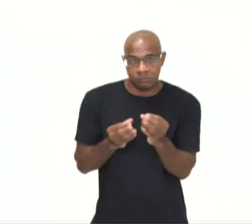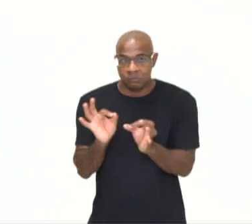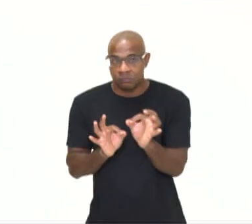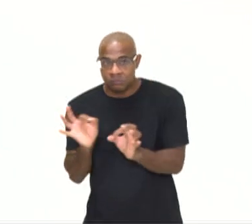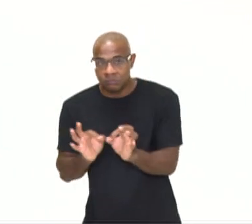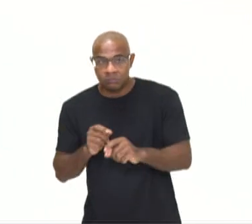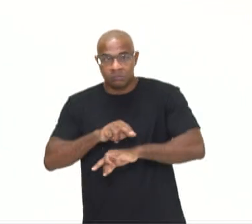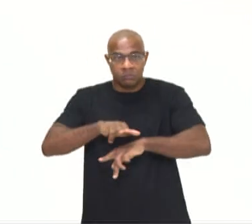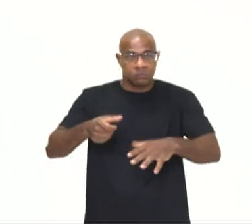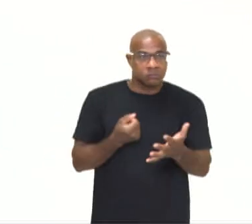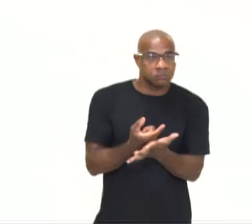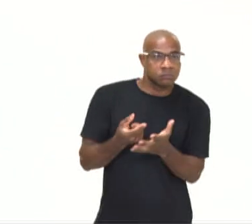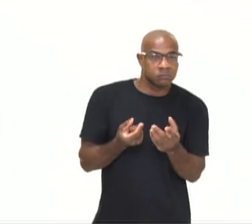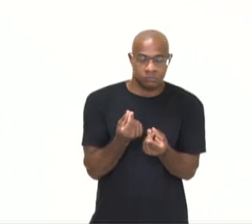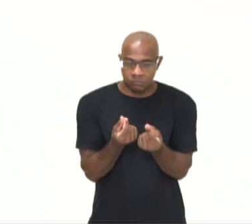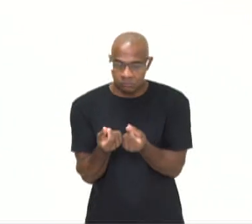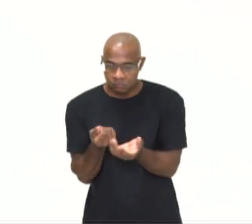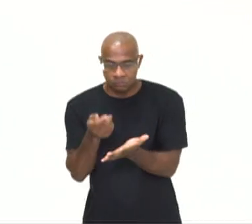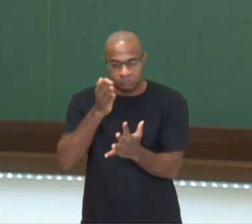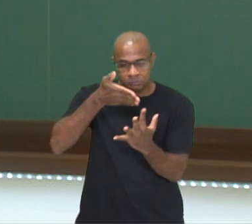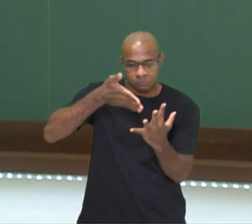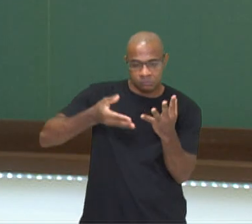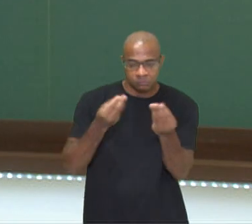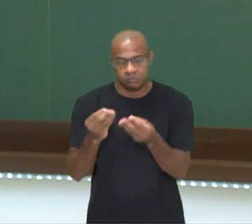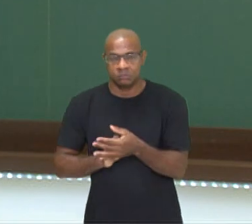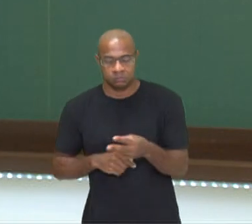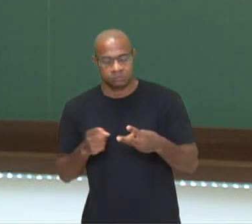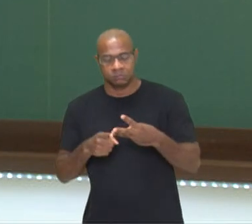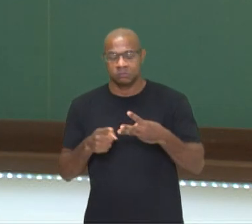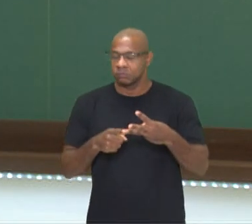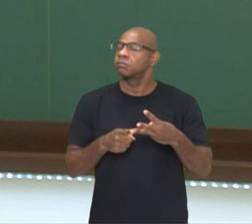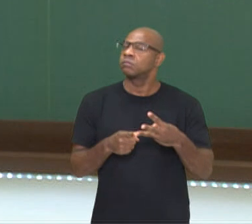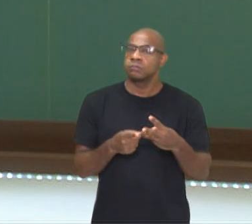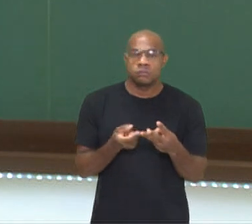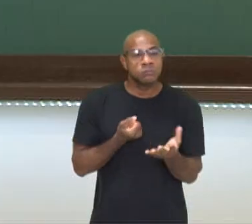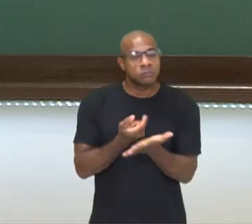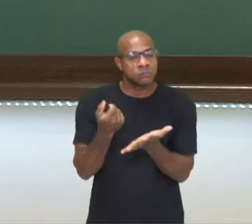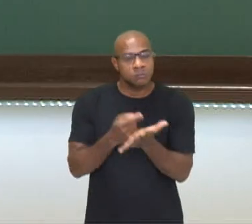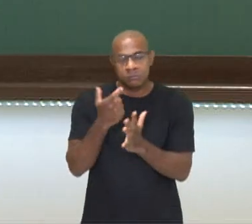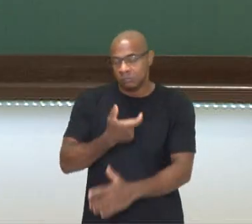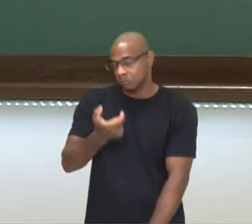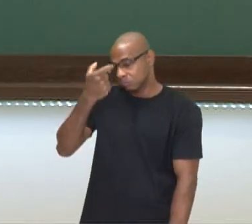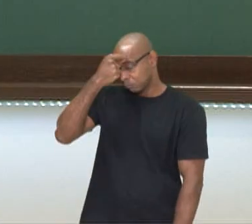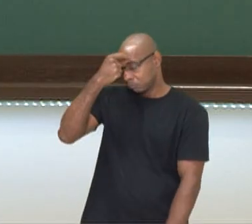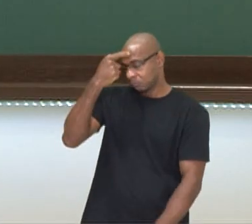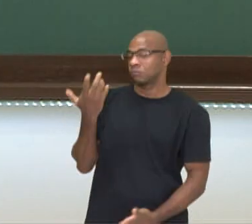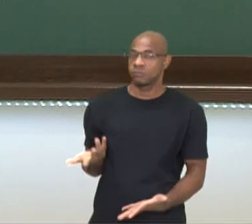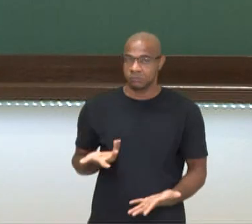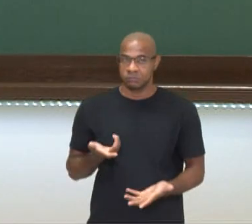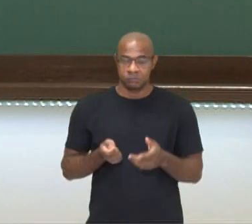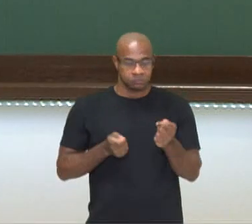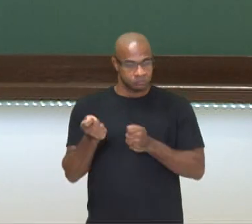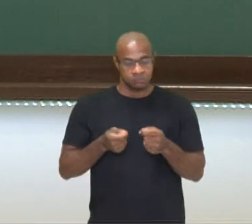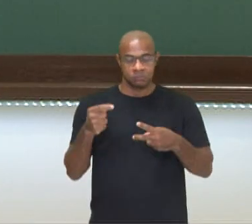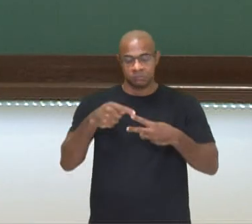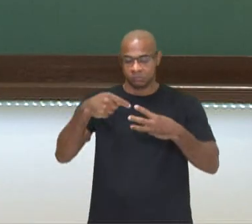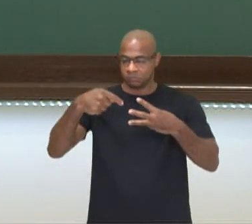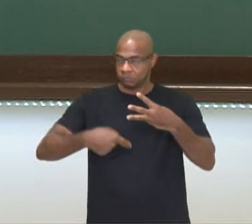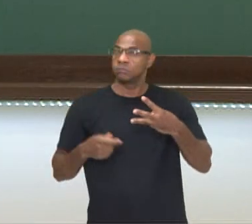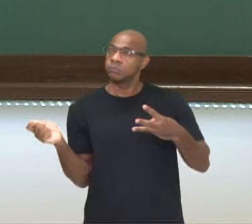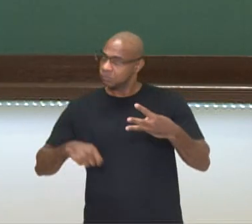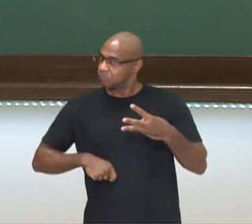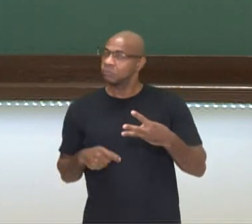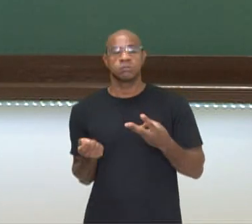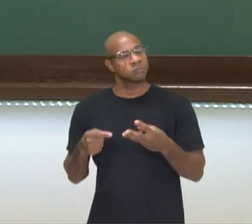financiando e o que é o consumo consciente, tá? Então, você pode comprar economizando, você pode comprar